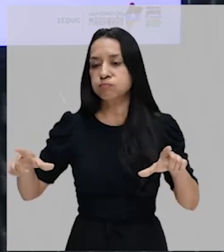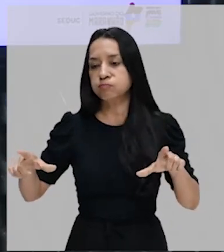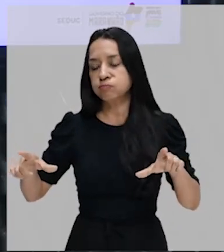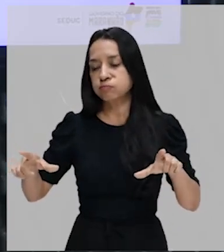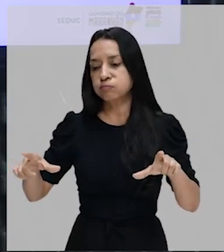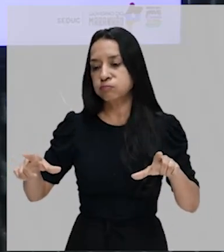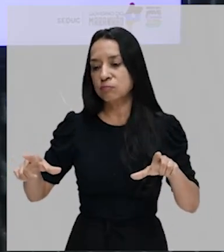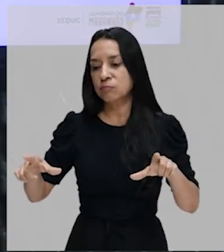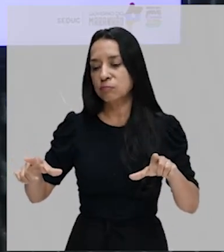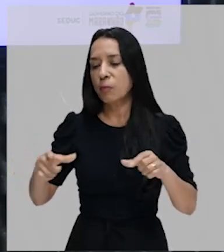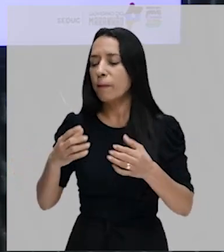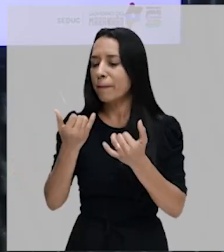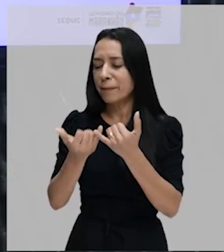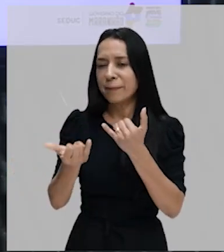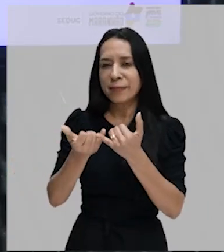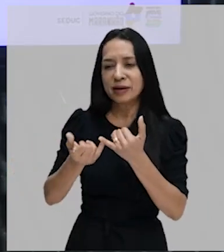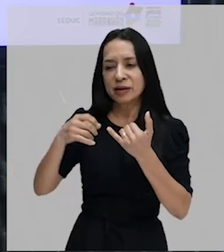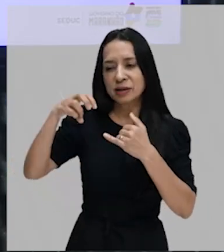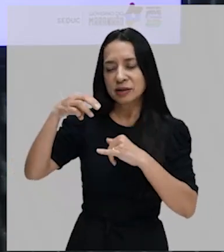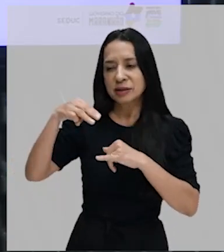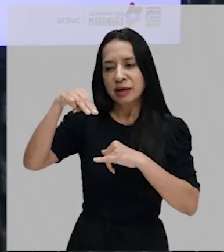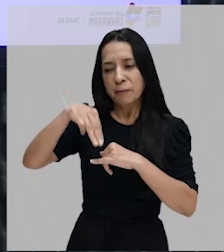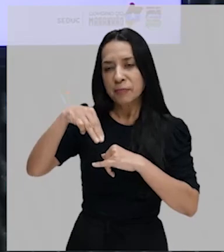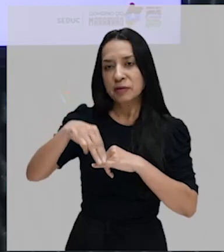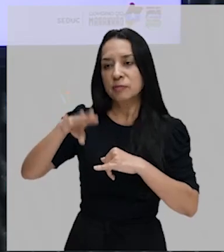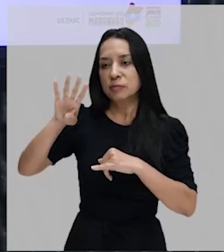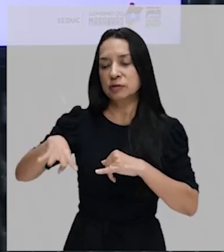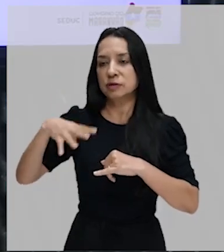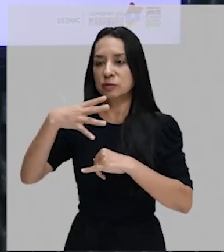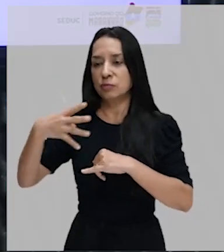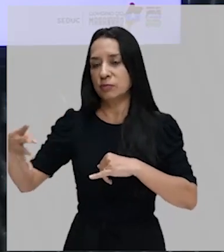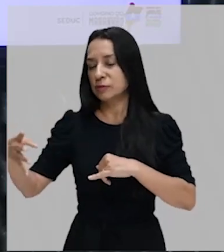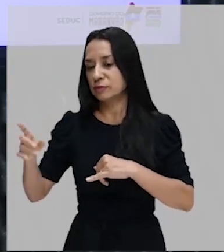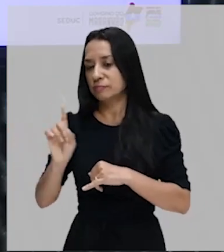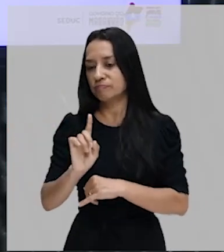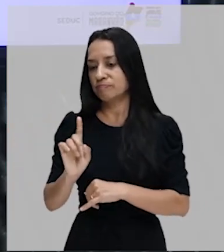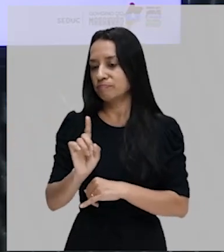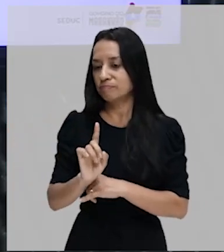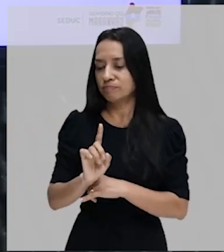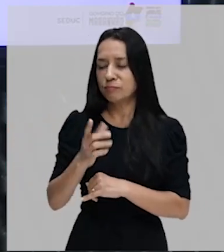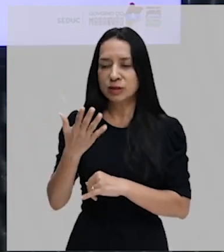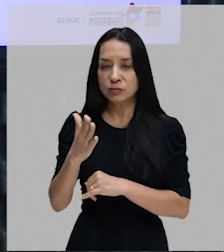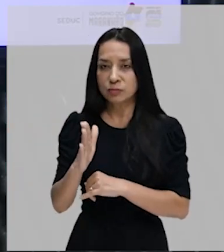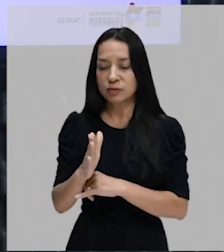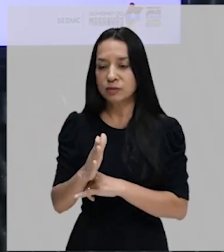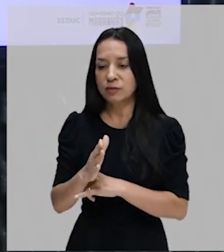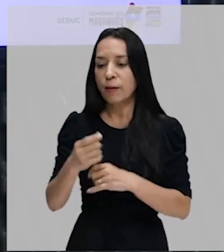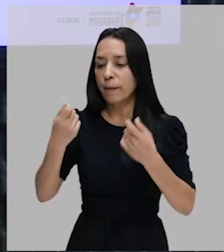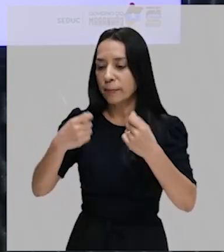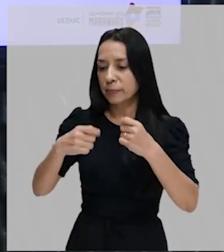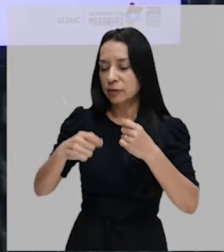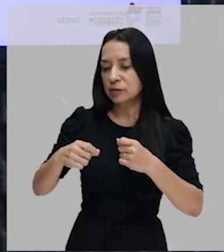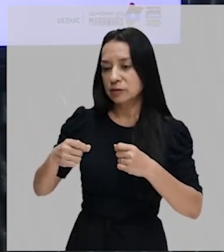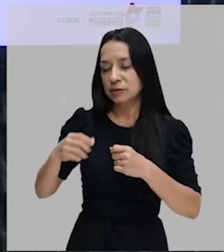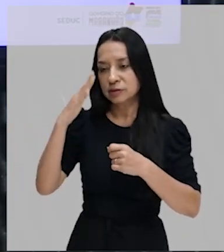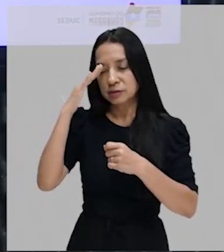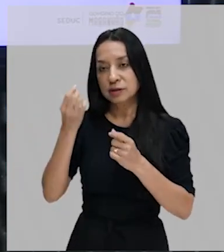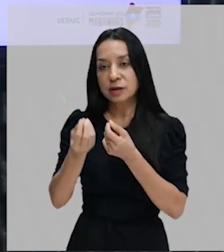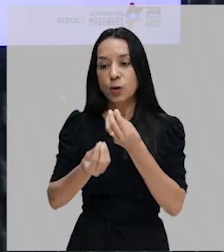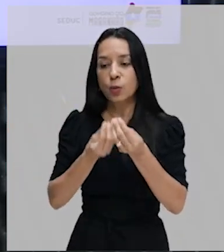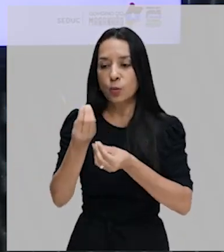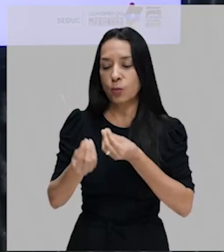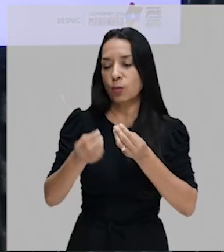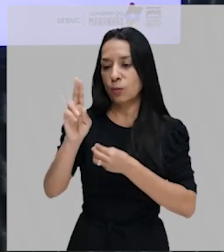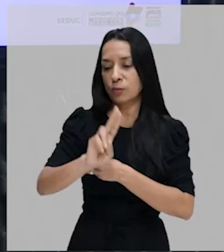isso aqui nem tá boa para decorar? Mais ou menos, tá? Mas eu preciso compreender como utilizá-los, certo?